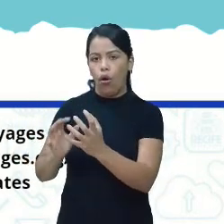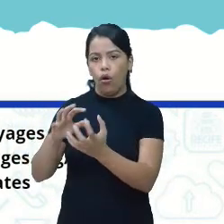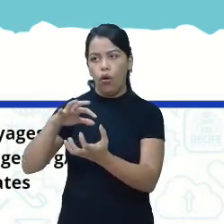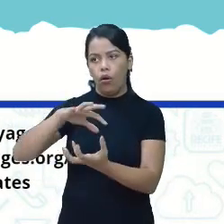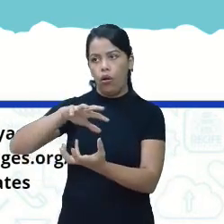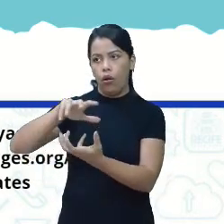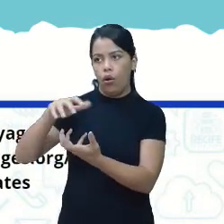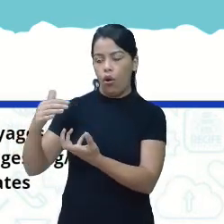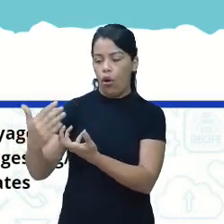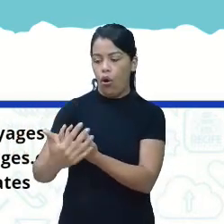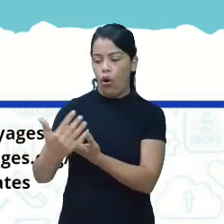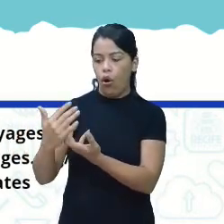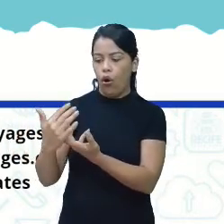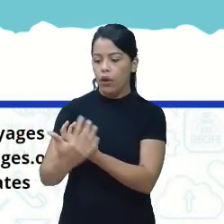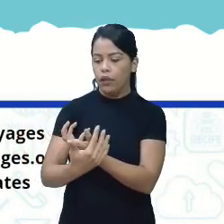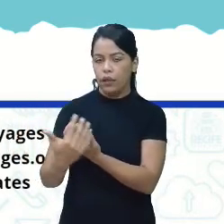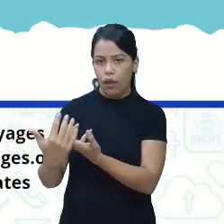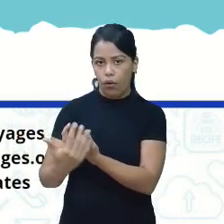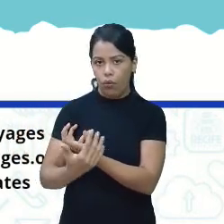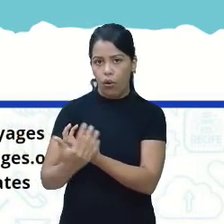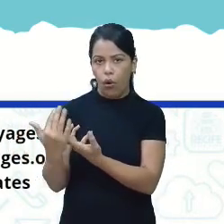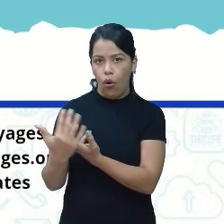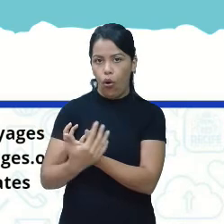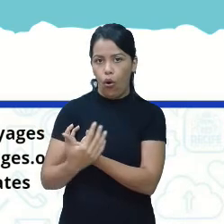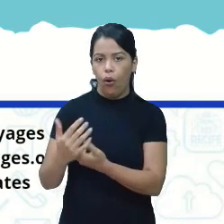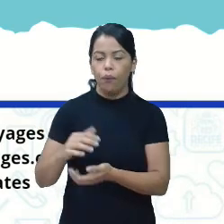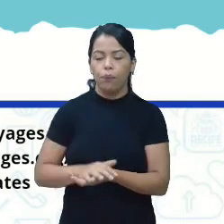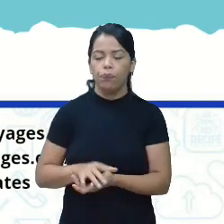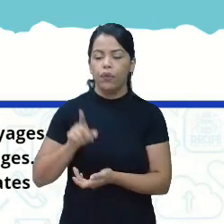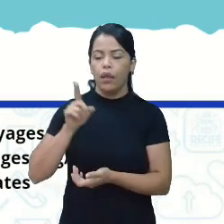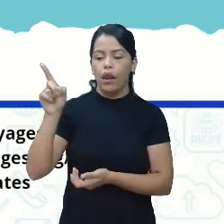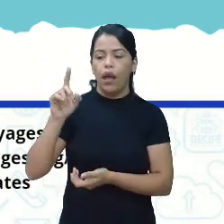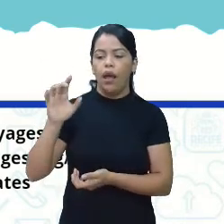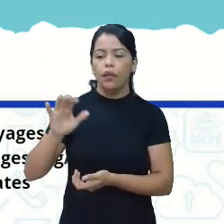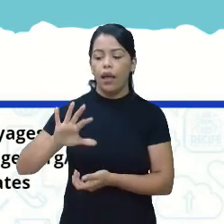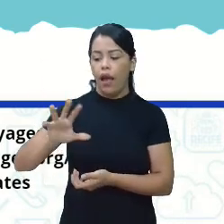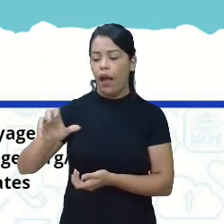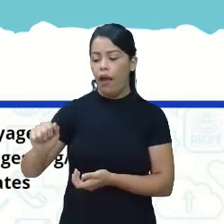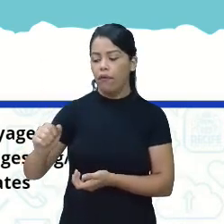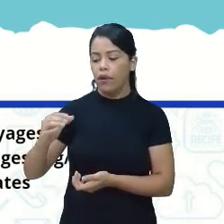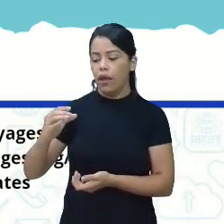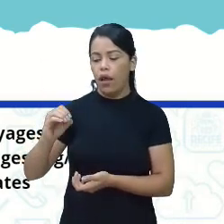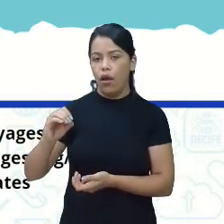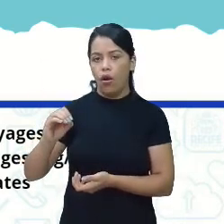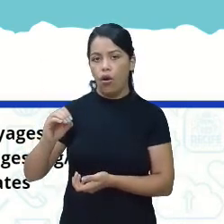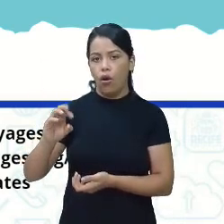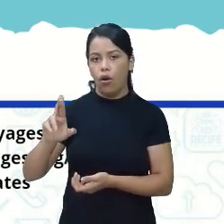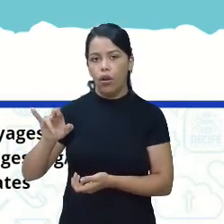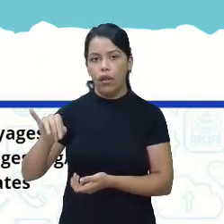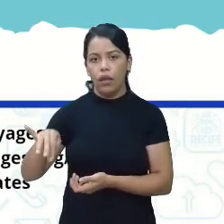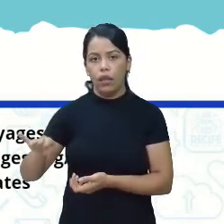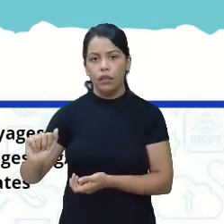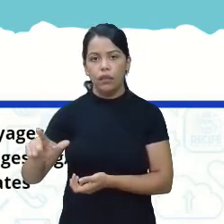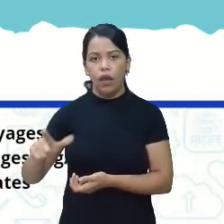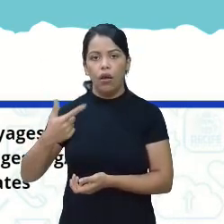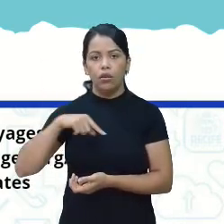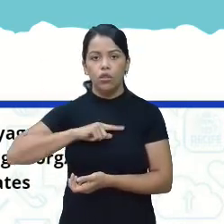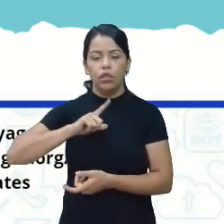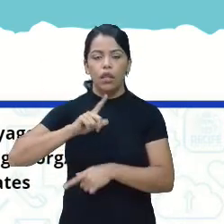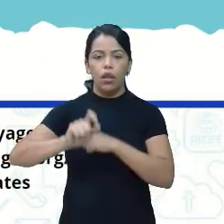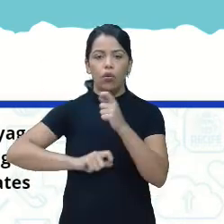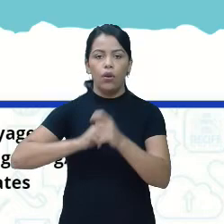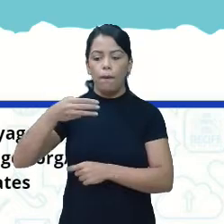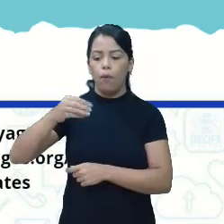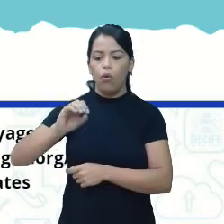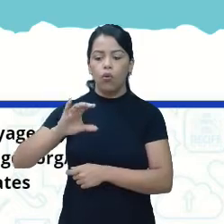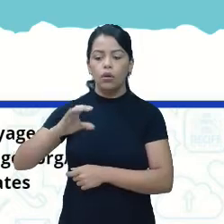parte leste. Então, lá na África oriental a gente tem Moçambique, tá bom? De onde houve